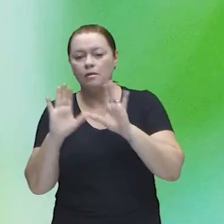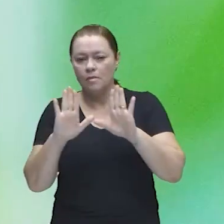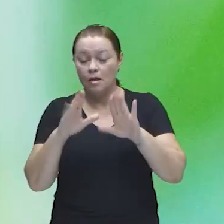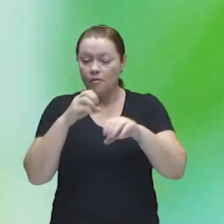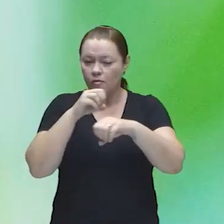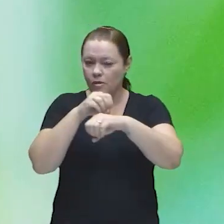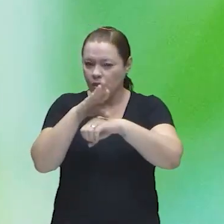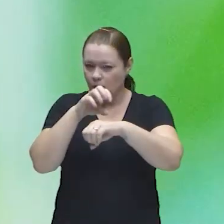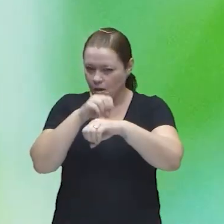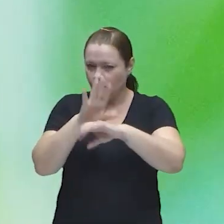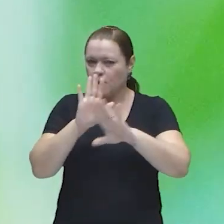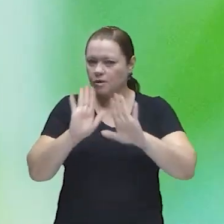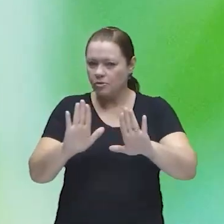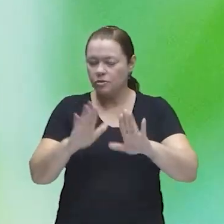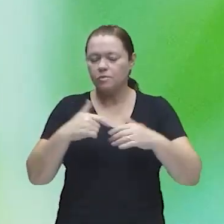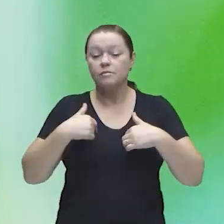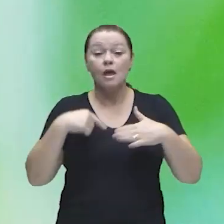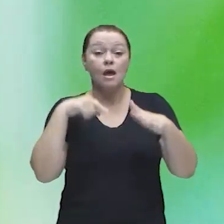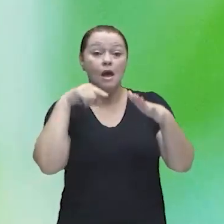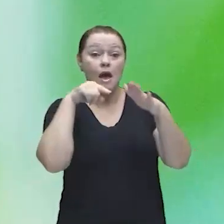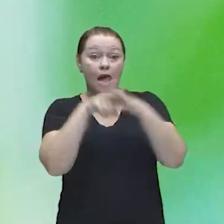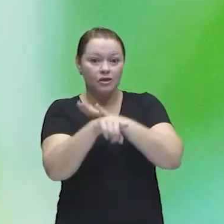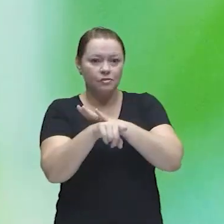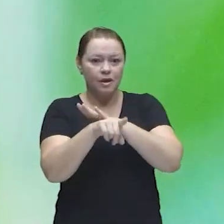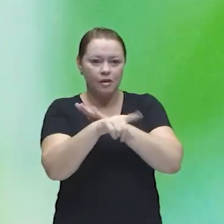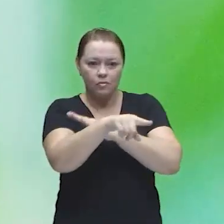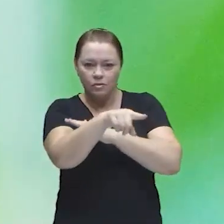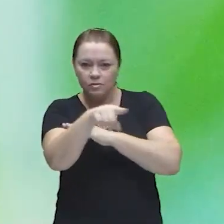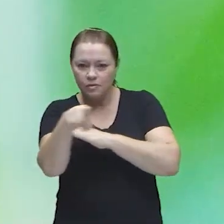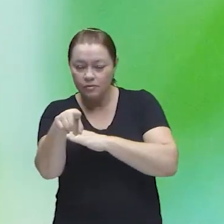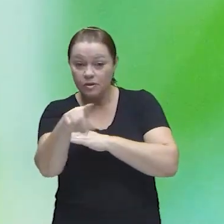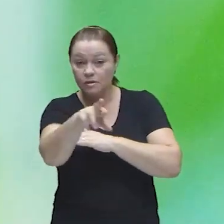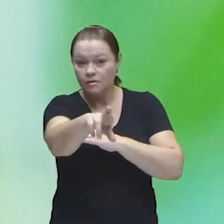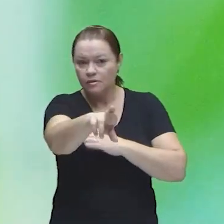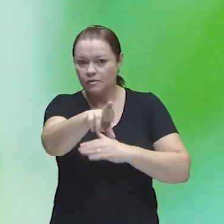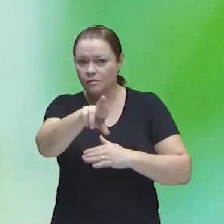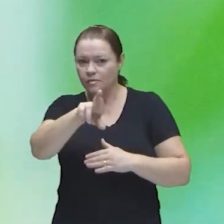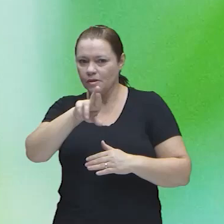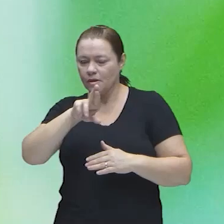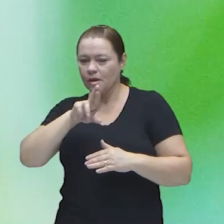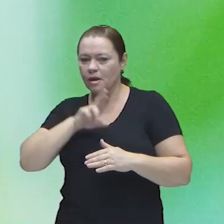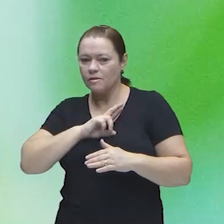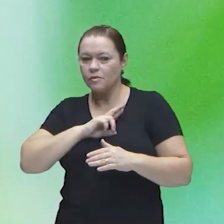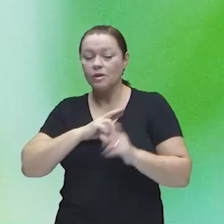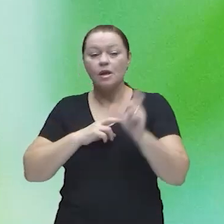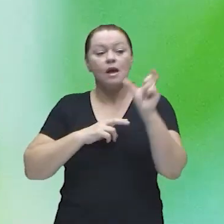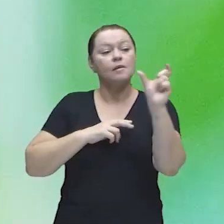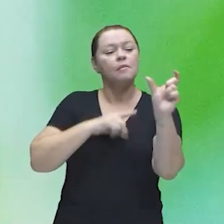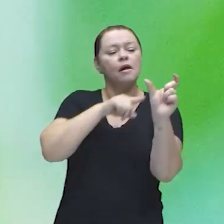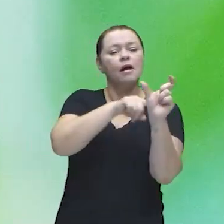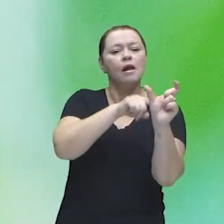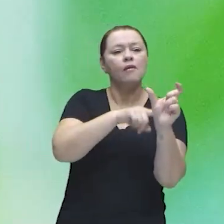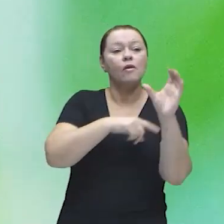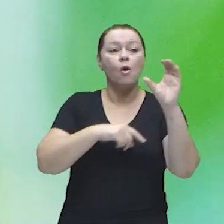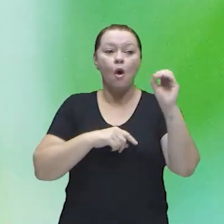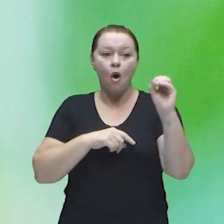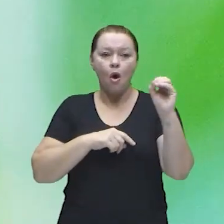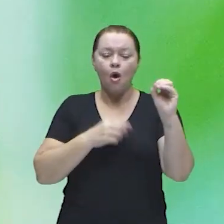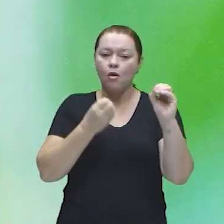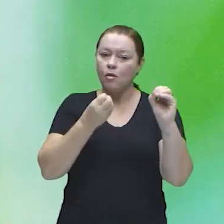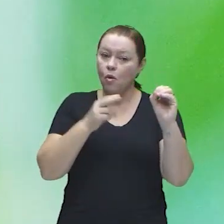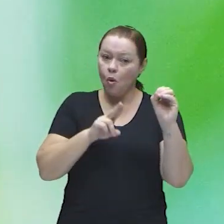As perguntas que eu fizer aqui, as respostas dessas perguntas, as palavras são escritas com O ou